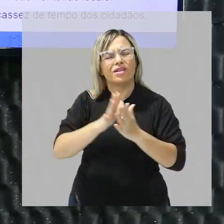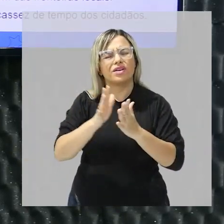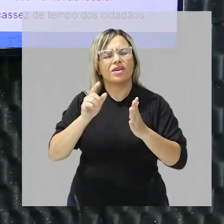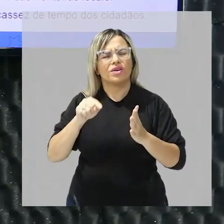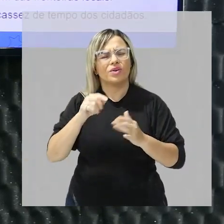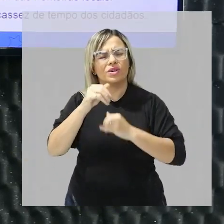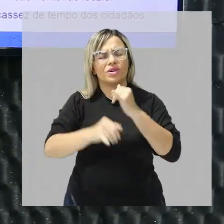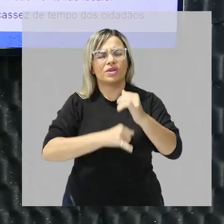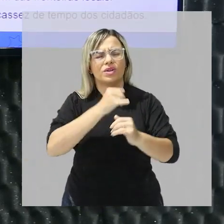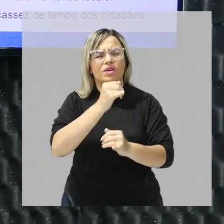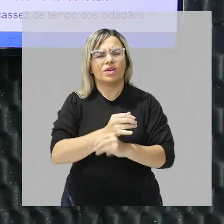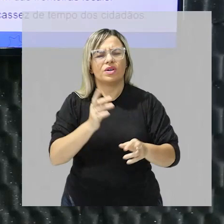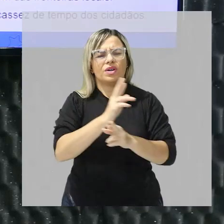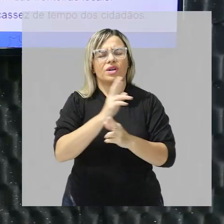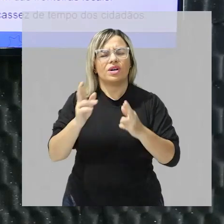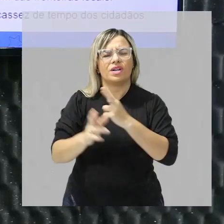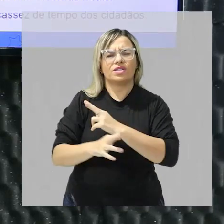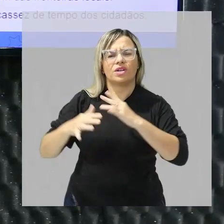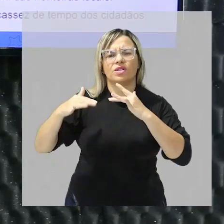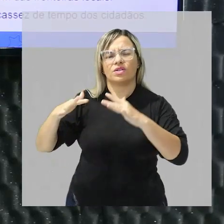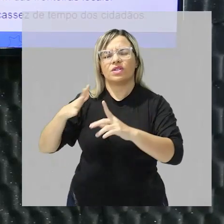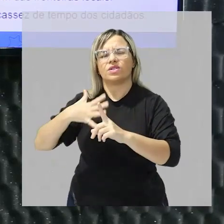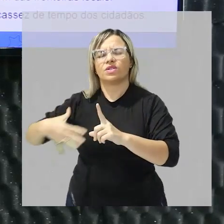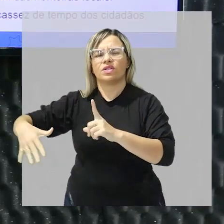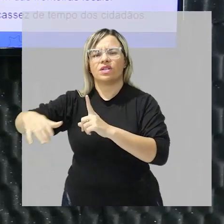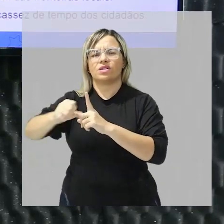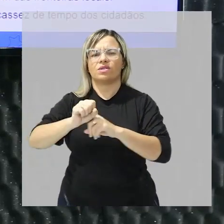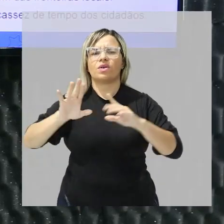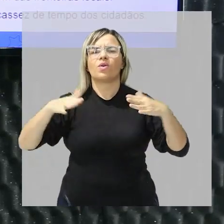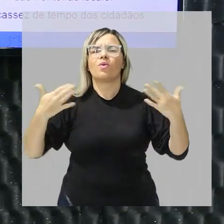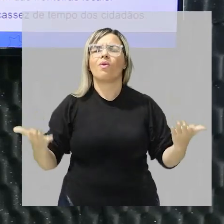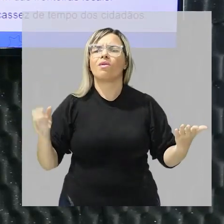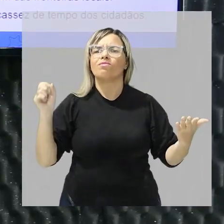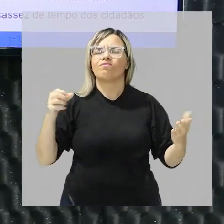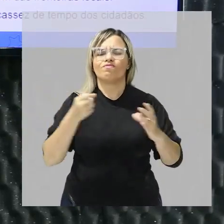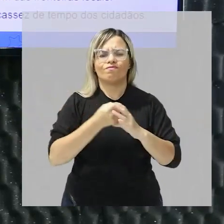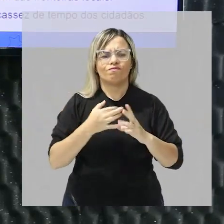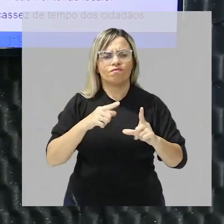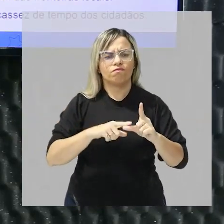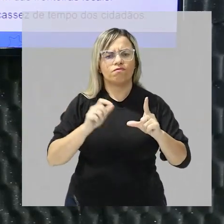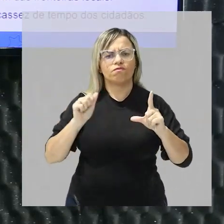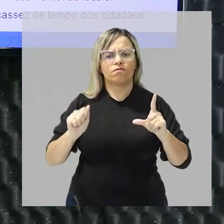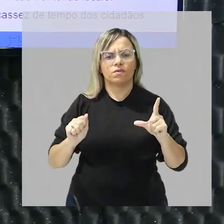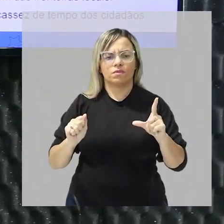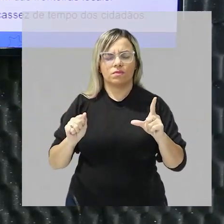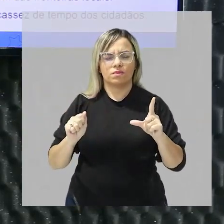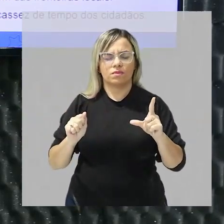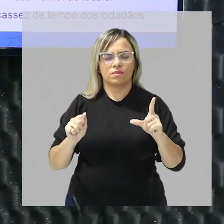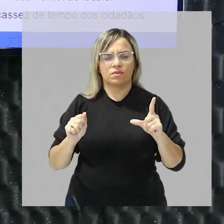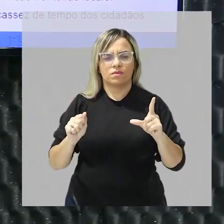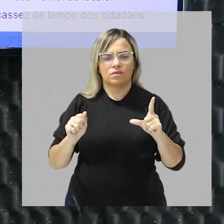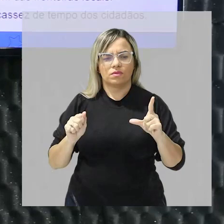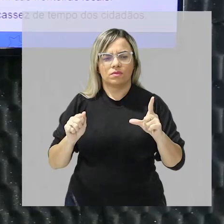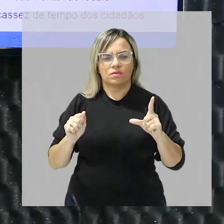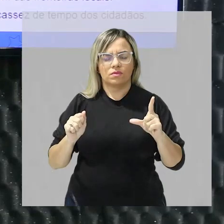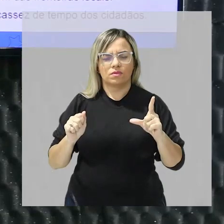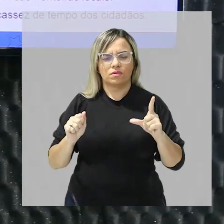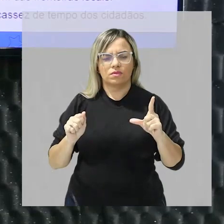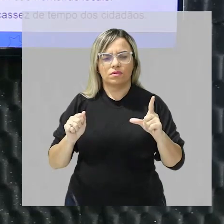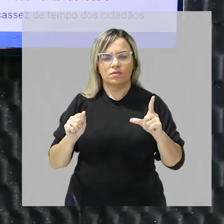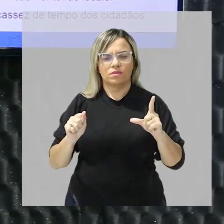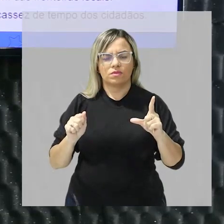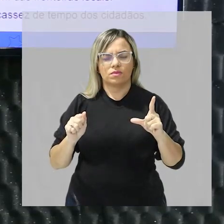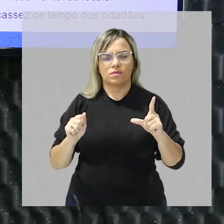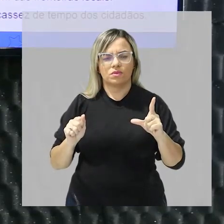em relação ao tema da questão, os movimentos sociais? Letra A internet caracteriza-se